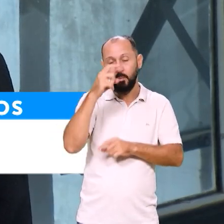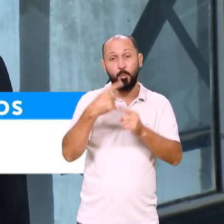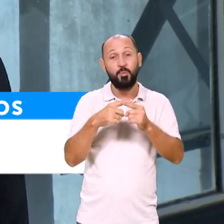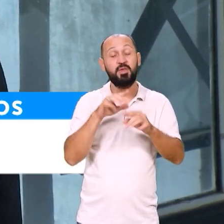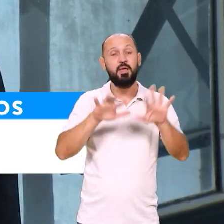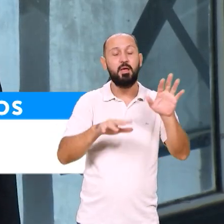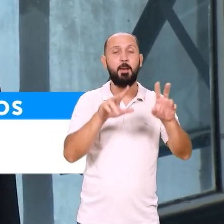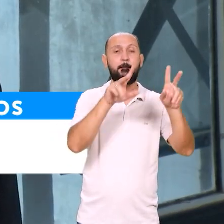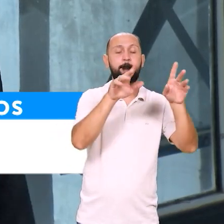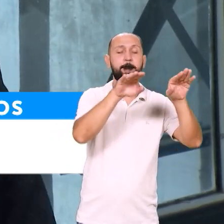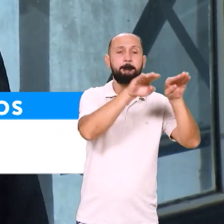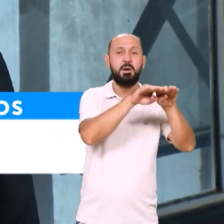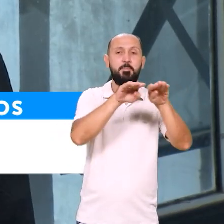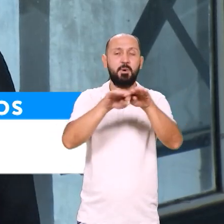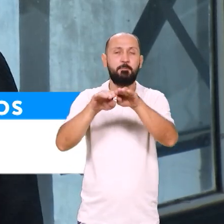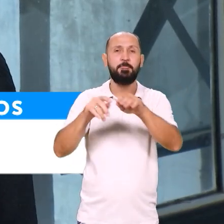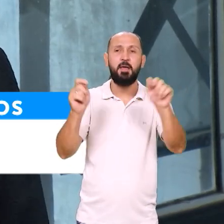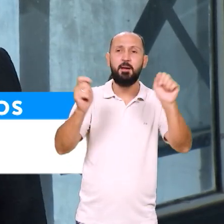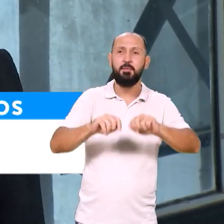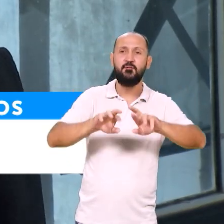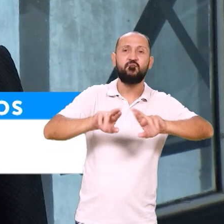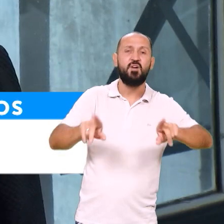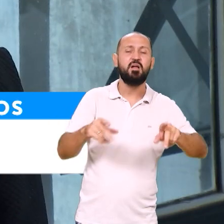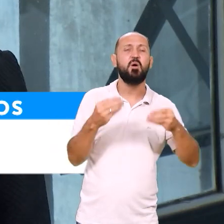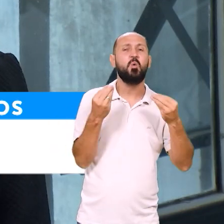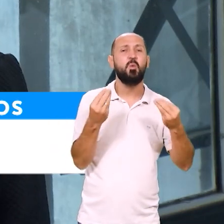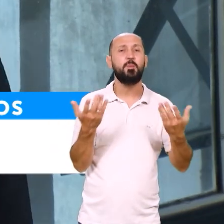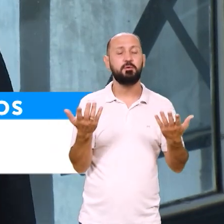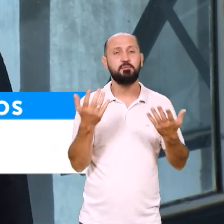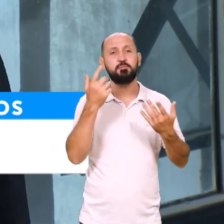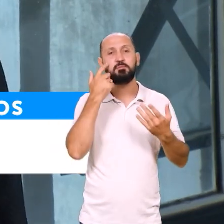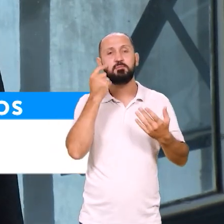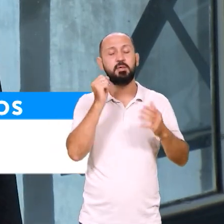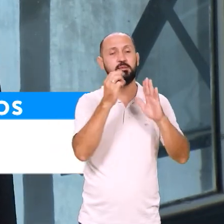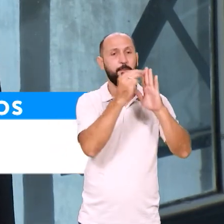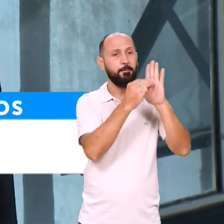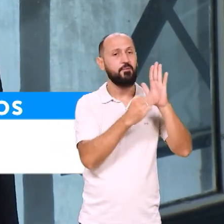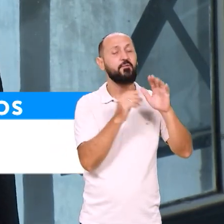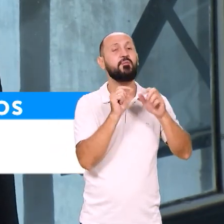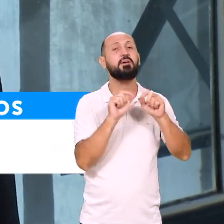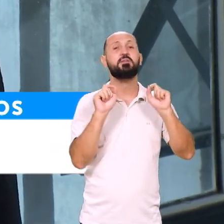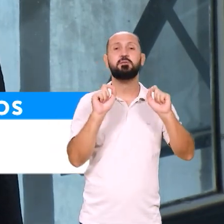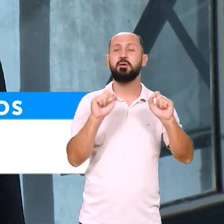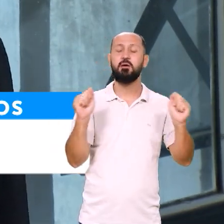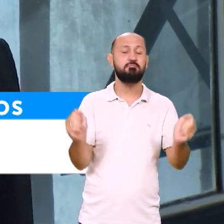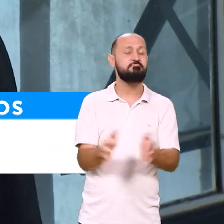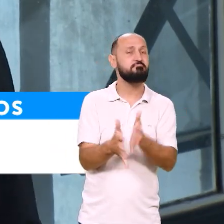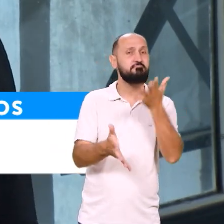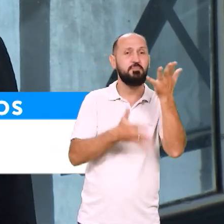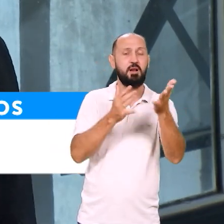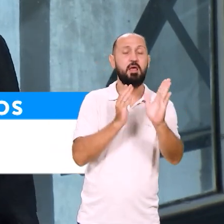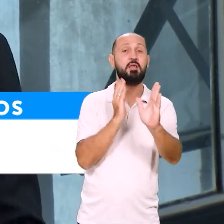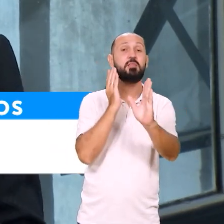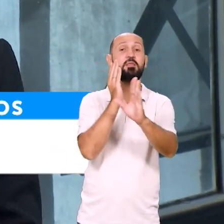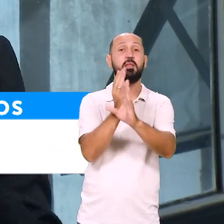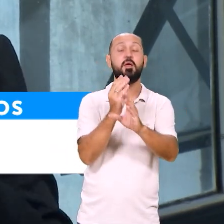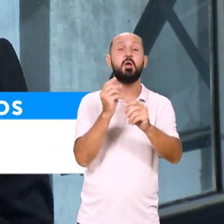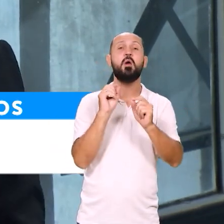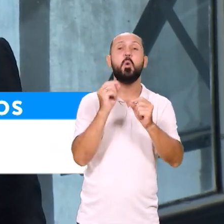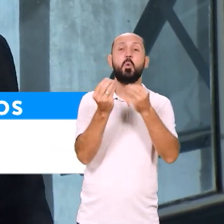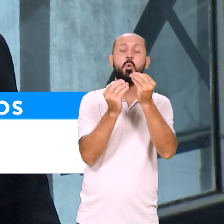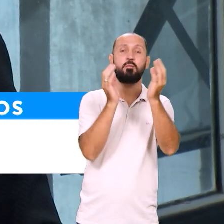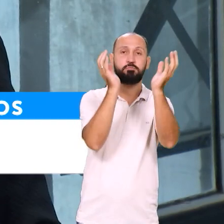hospitais, porque hospitais similares tinham desempenhos diferentes. Então, o que essa metodologia faz é fantástico.